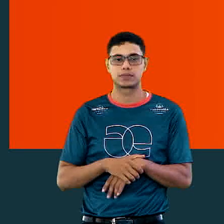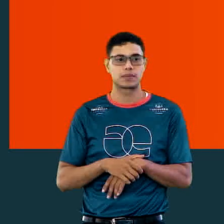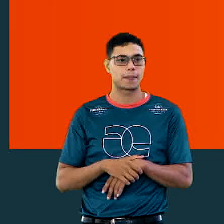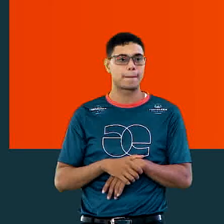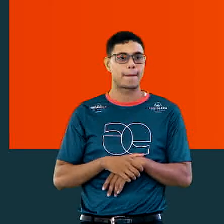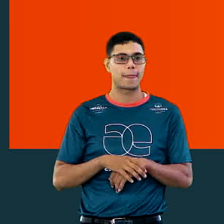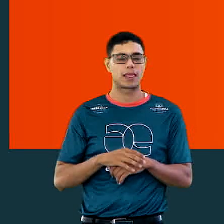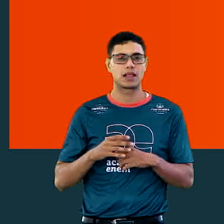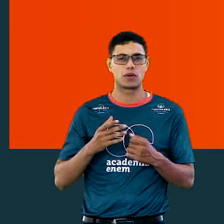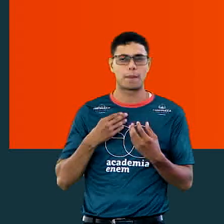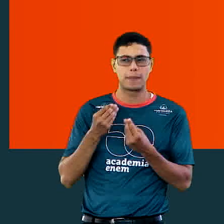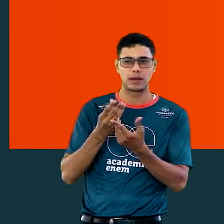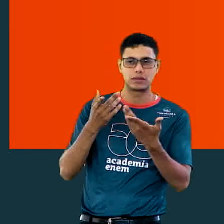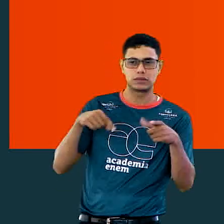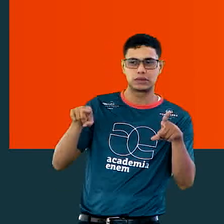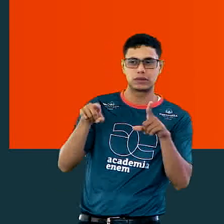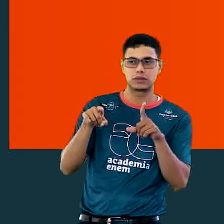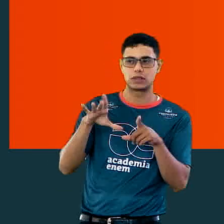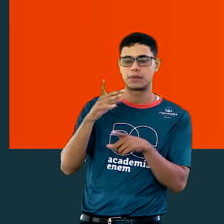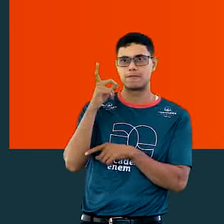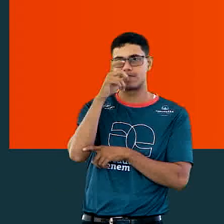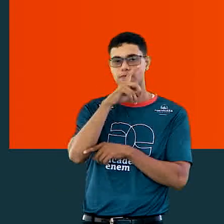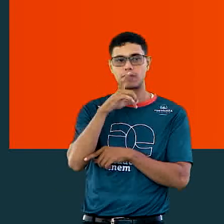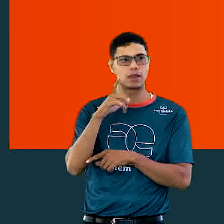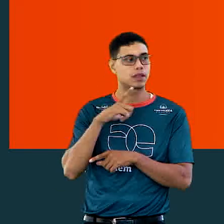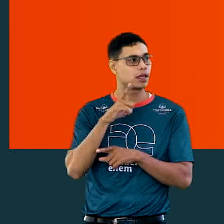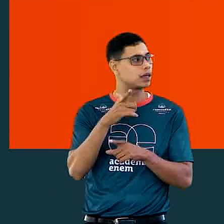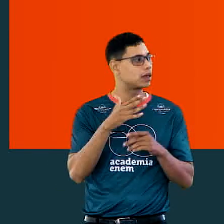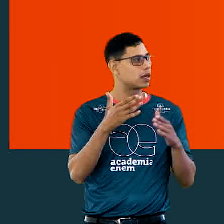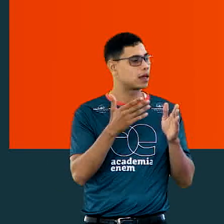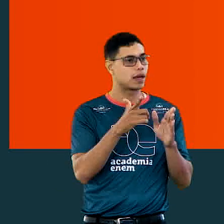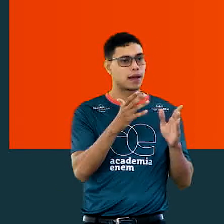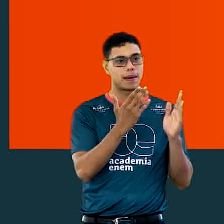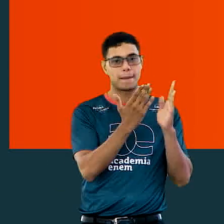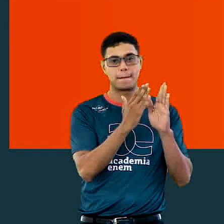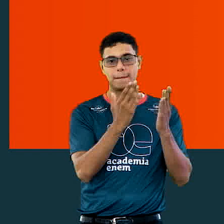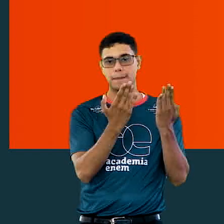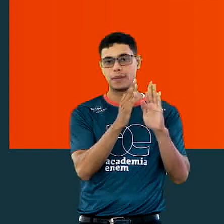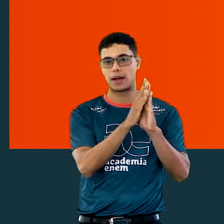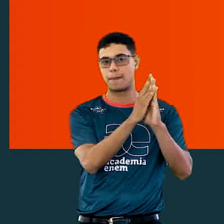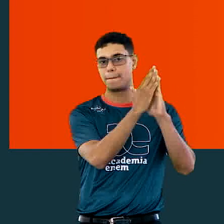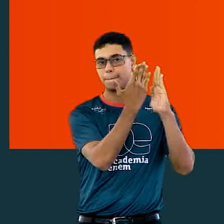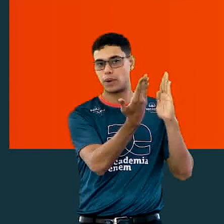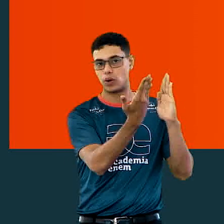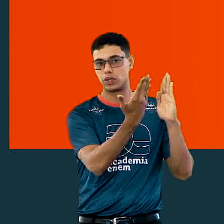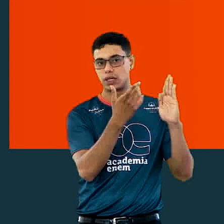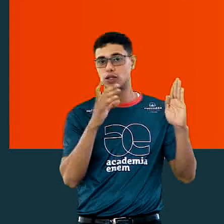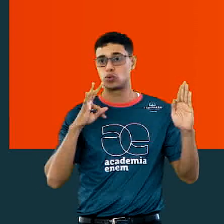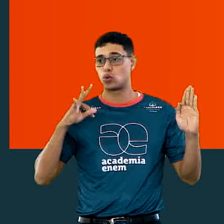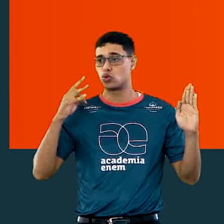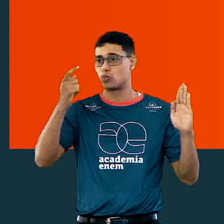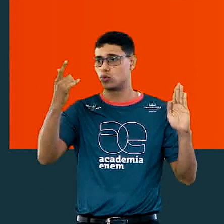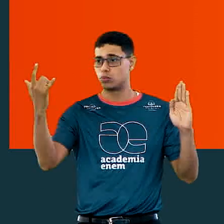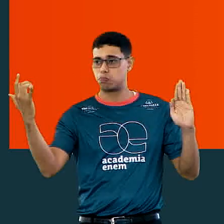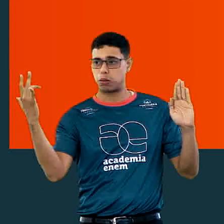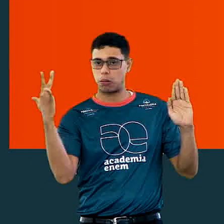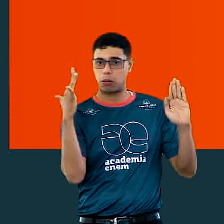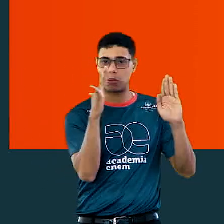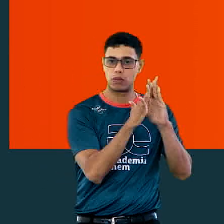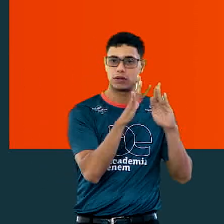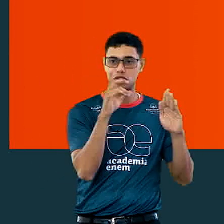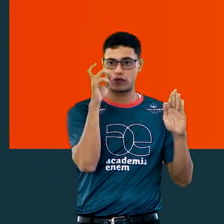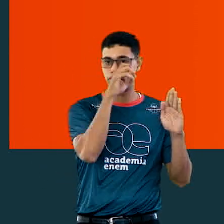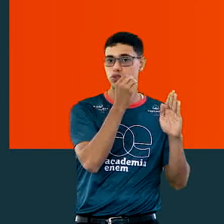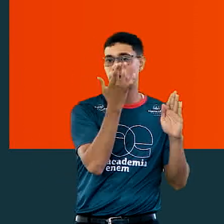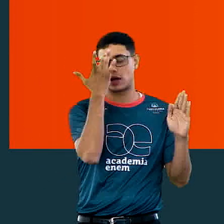vida. Você só tem aquela portazinha ali para passar todo mundo aqui agora ali. Vai ser mais fácil ou mais